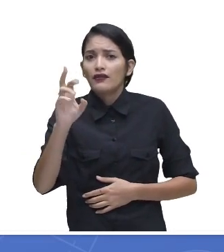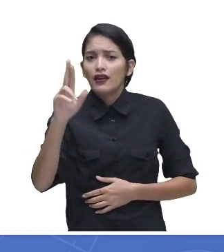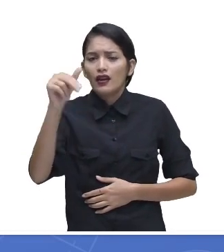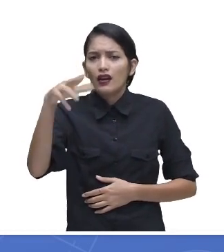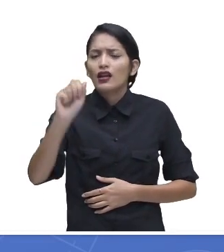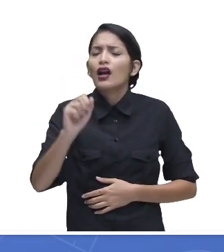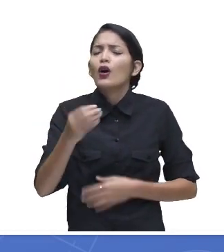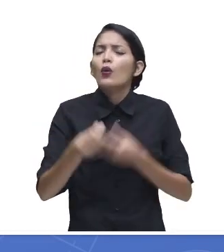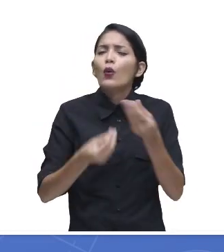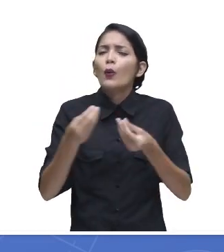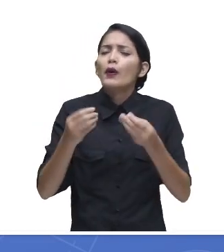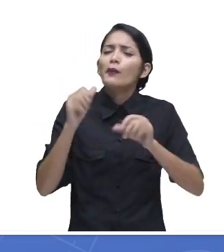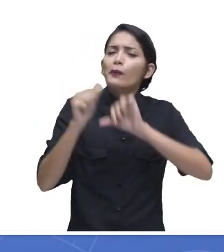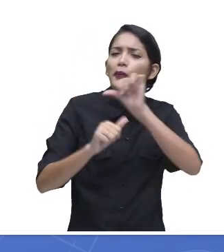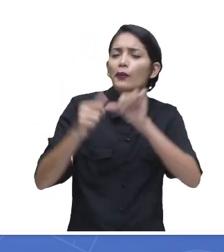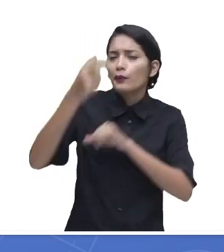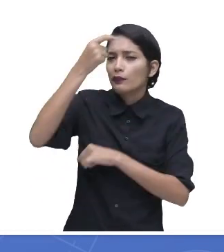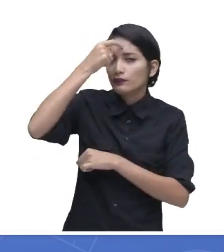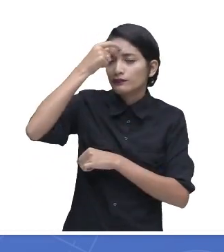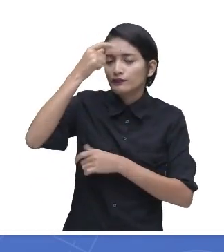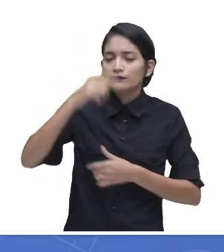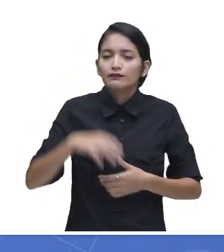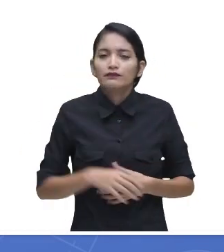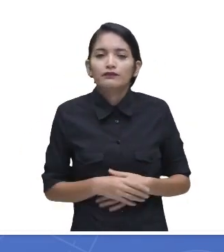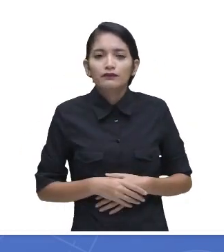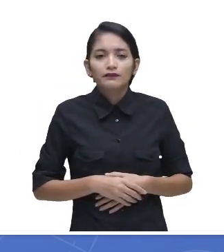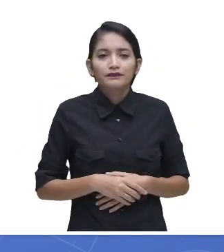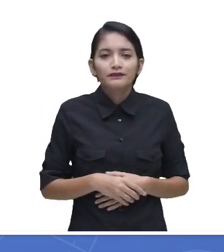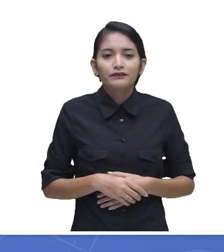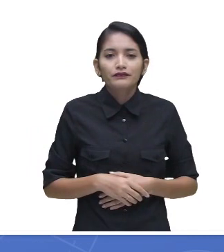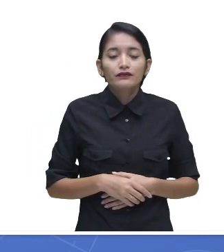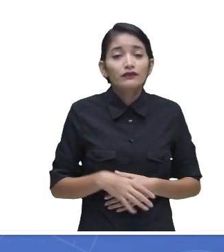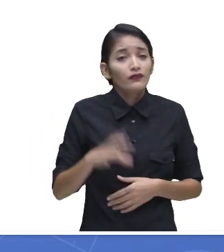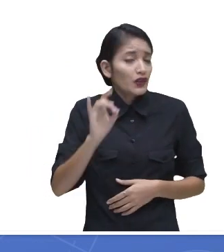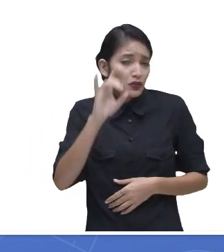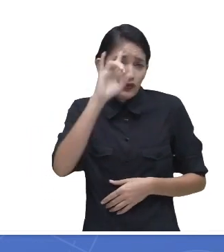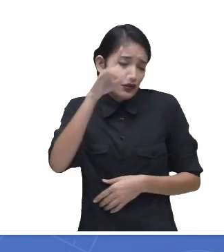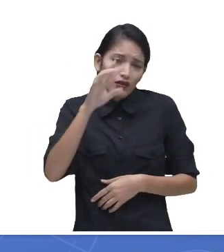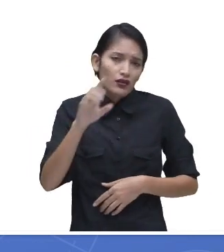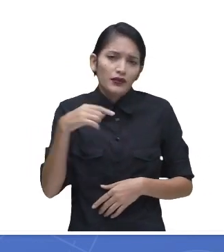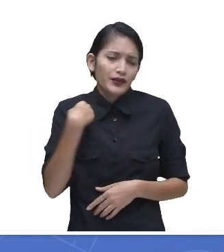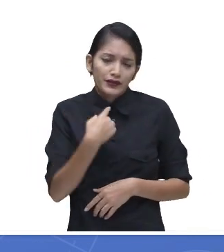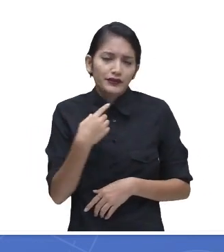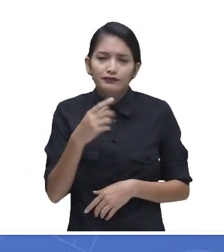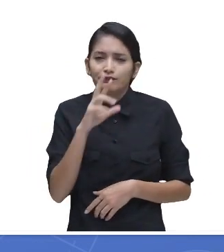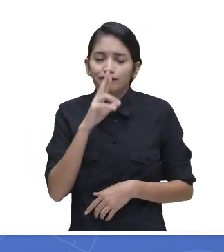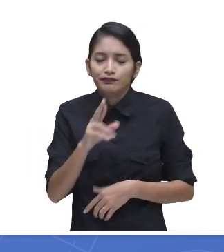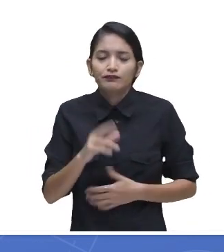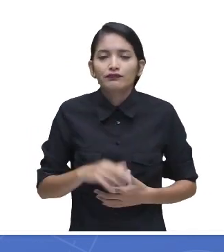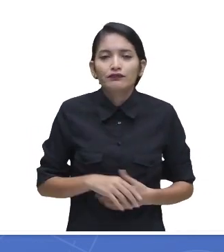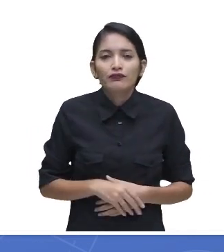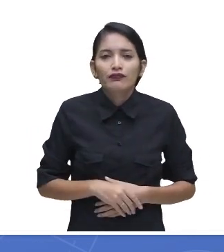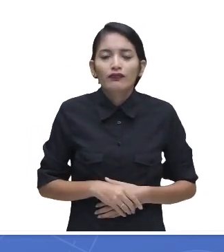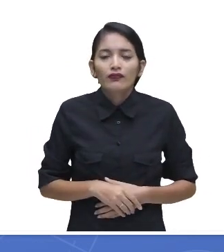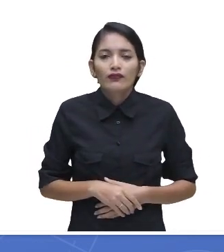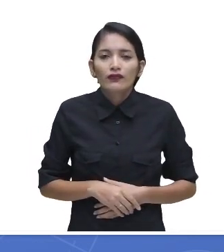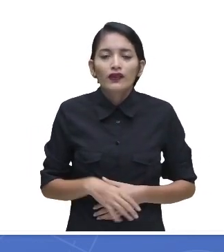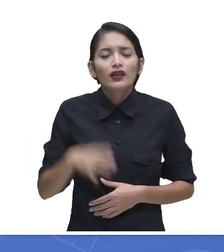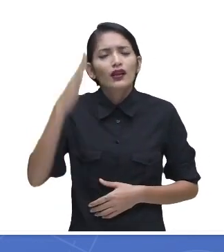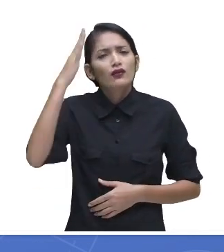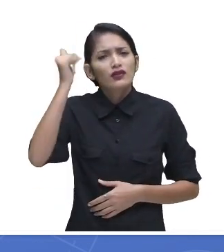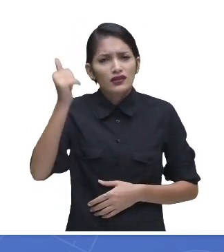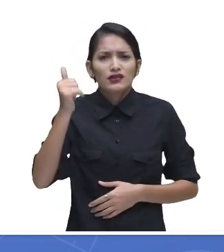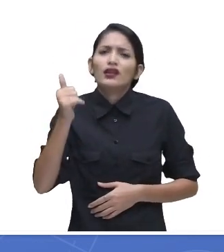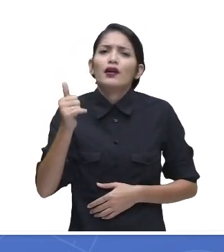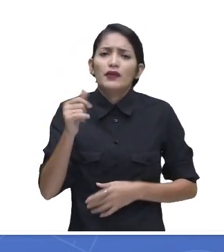mudança de mentalidade. Então vamos ver a resposta. Uma ideia, né, para a gente responder. Vocês sabem que o mito